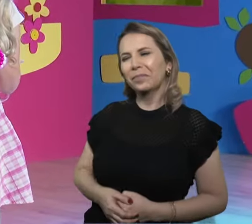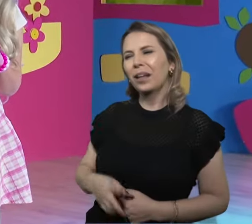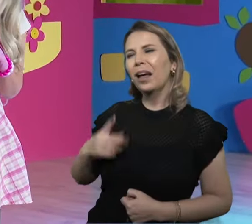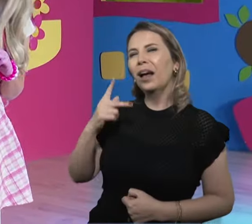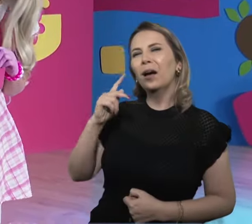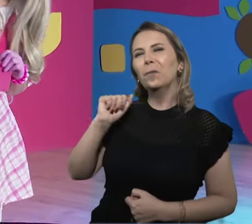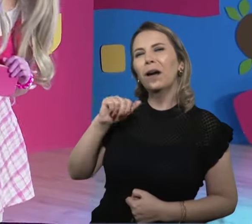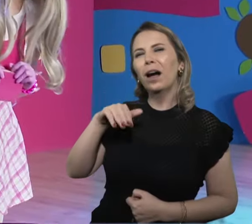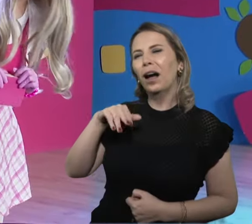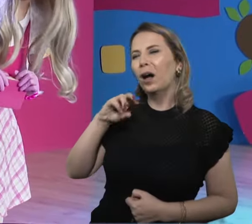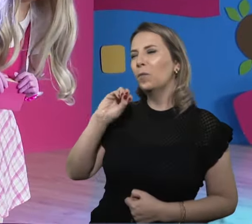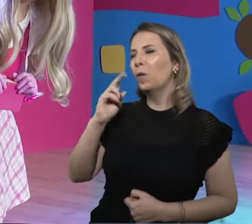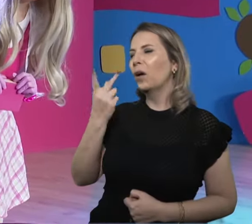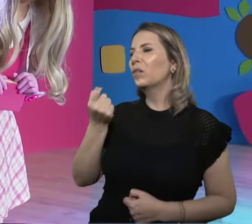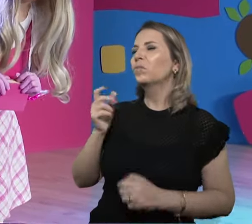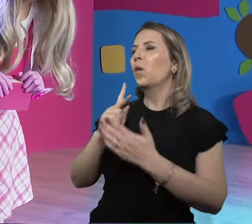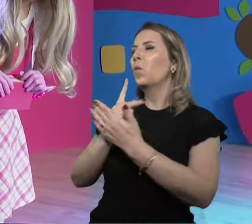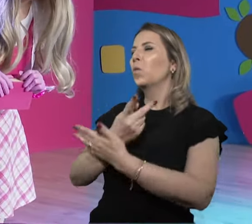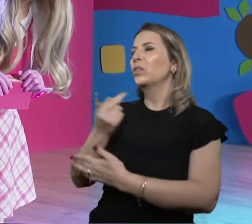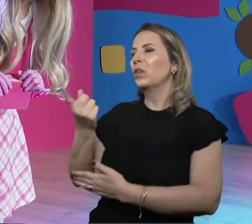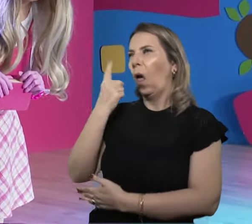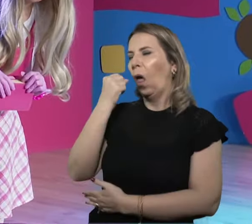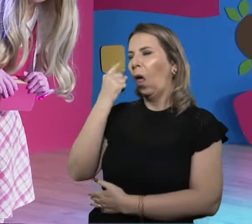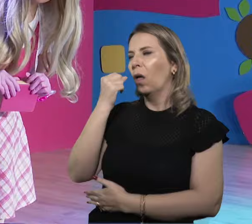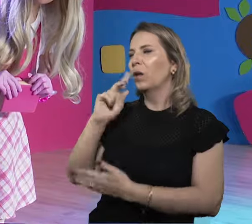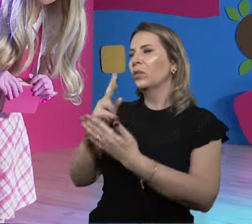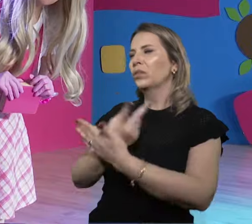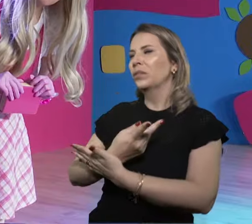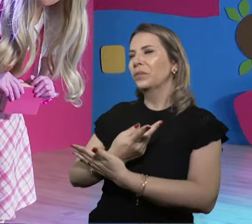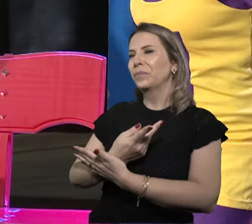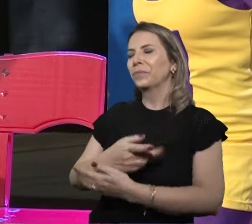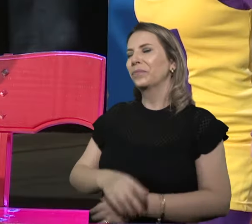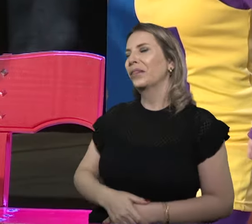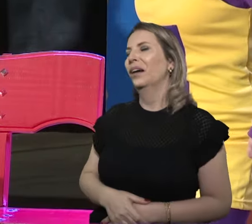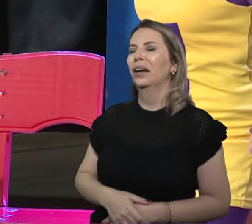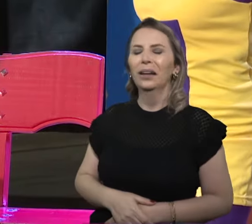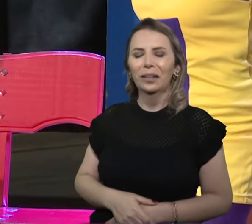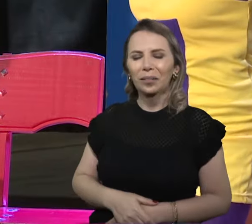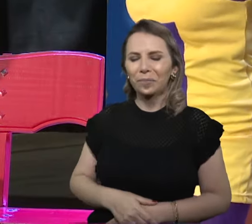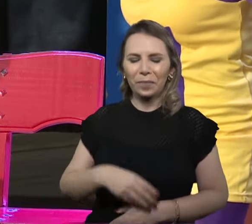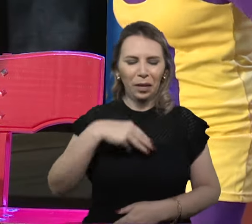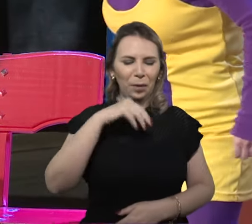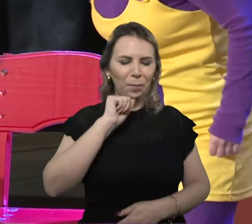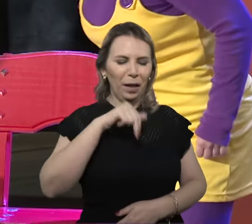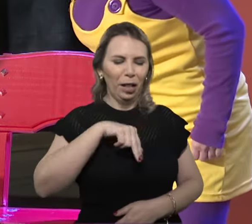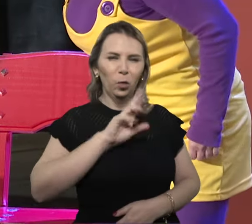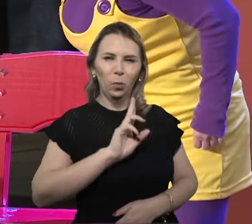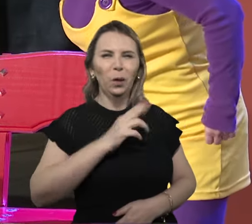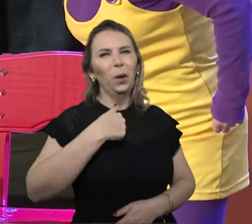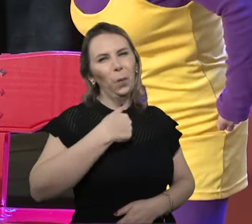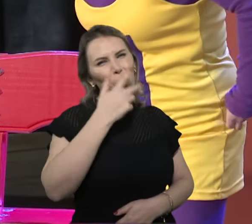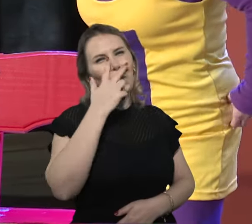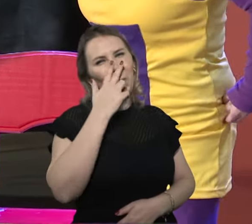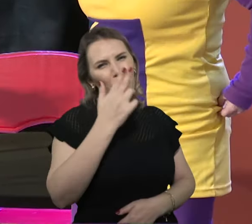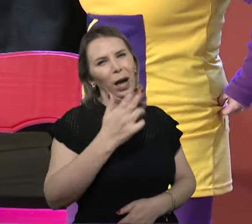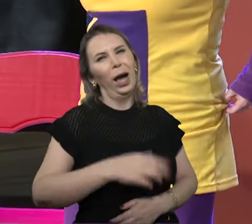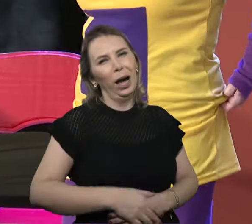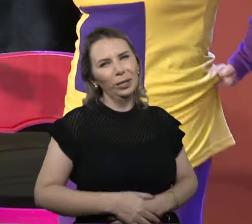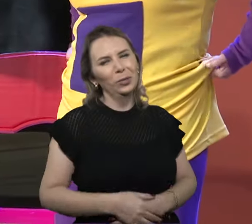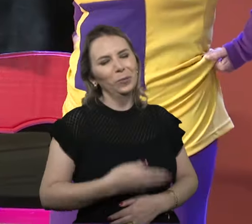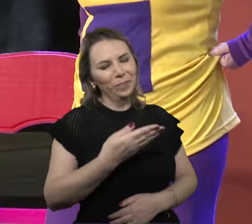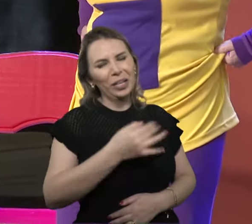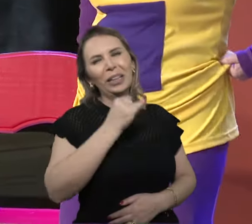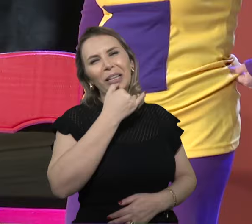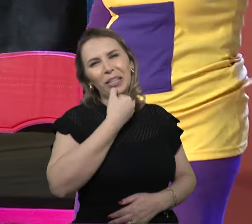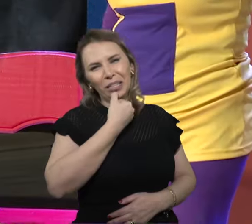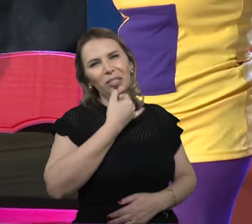Opa, mãe! O que que tá acontecendo? Ai, Manu, eu tô achando